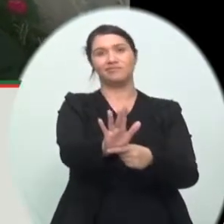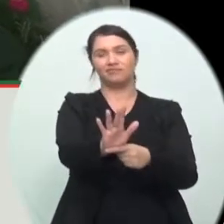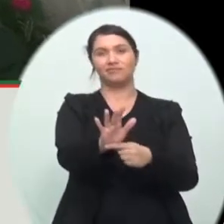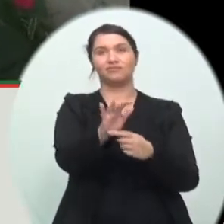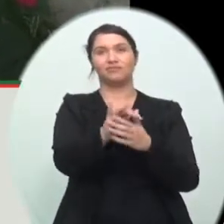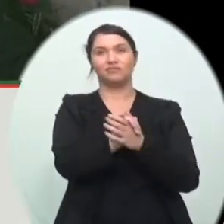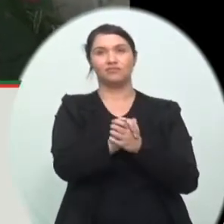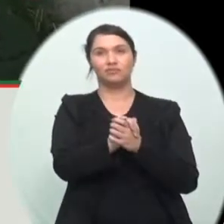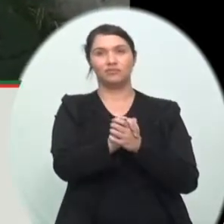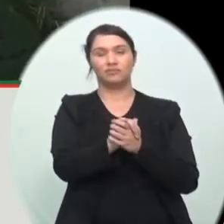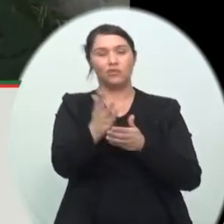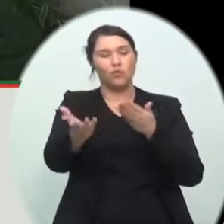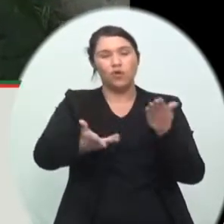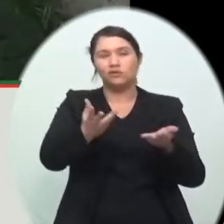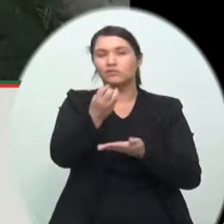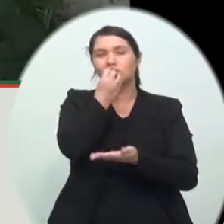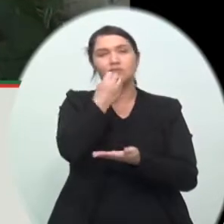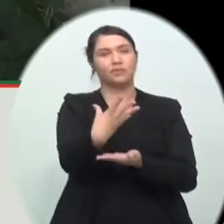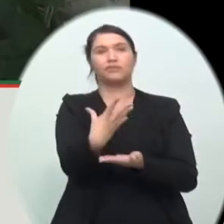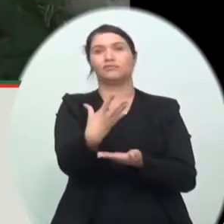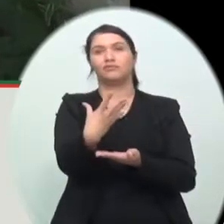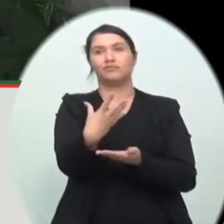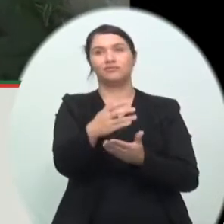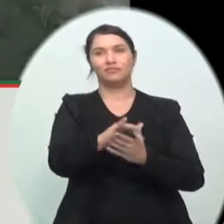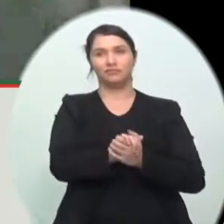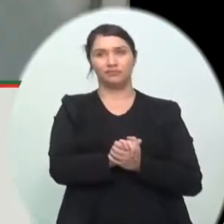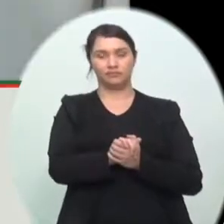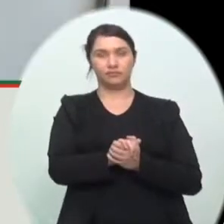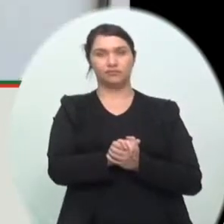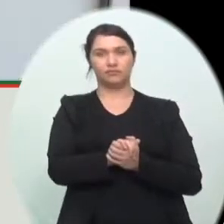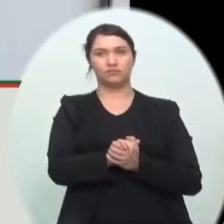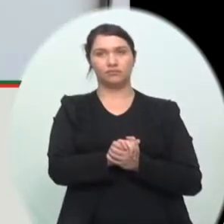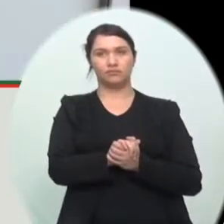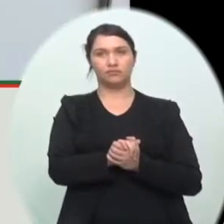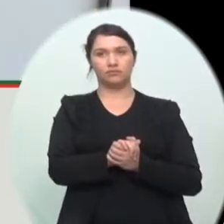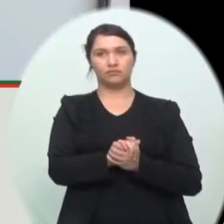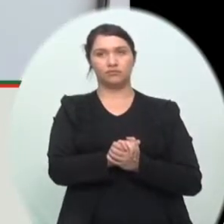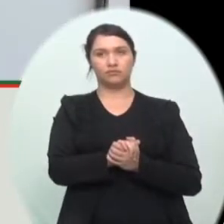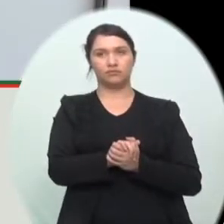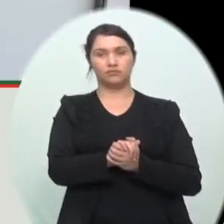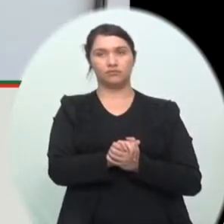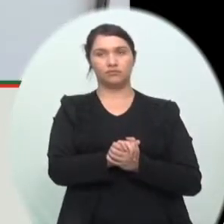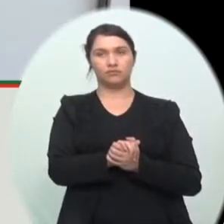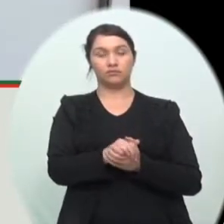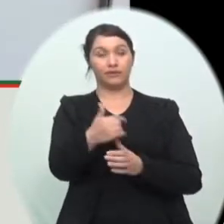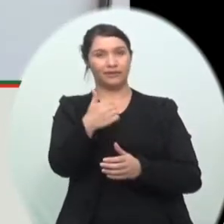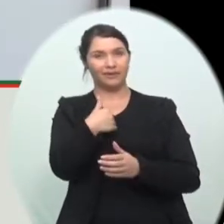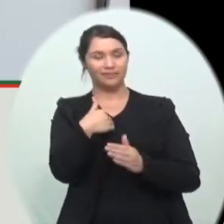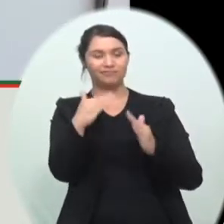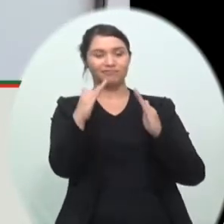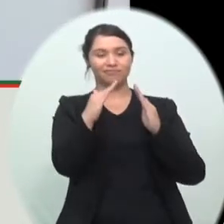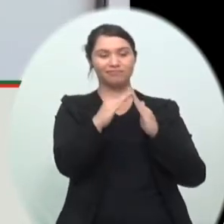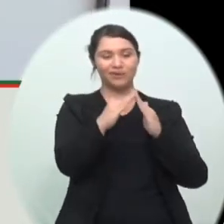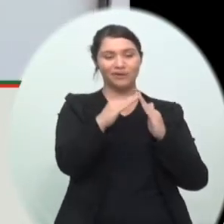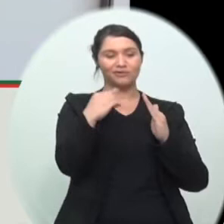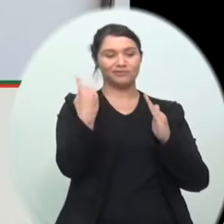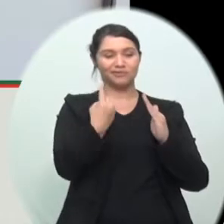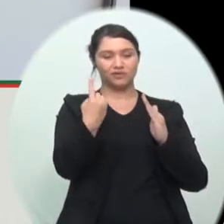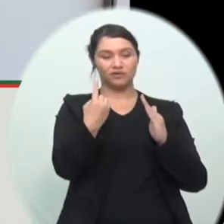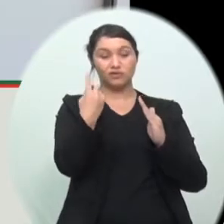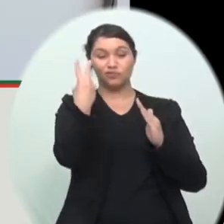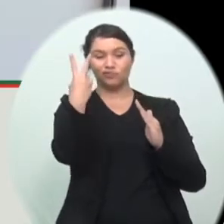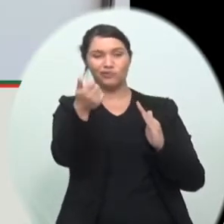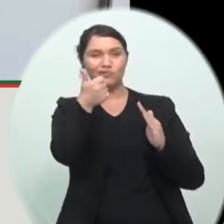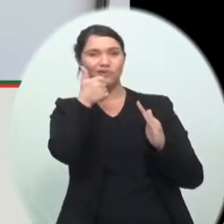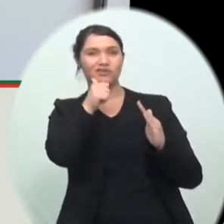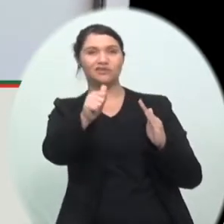os atendimentos, tudo bom. Tá bom? Eu moro sozinha, tenho duas filhas